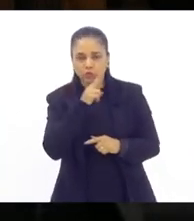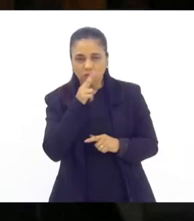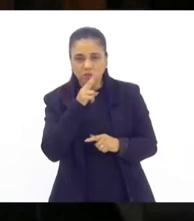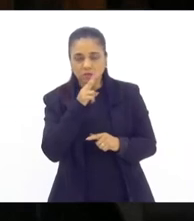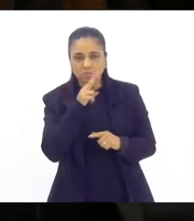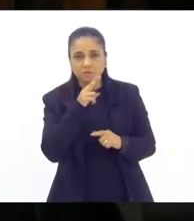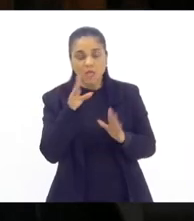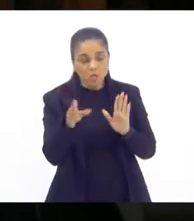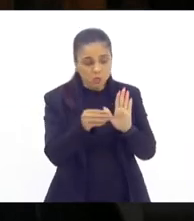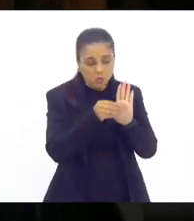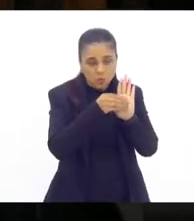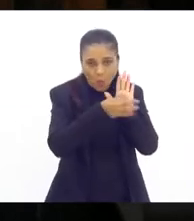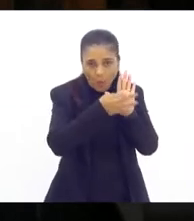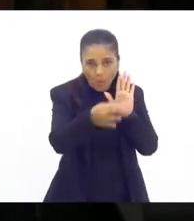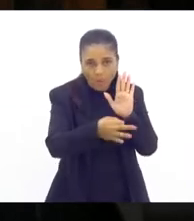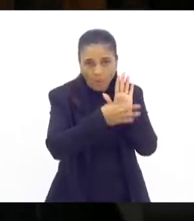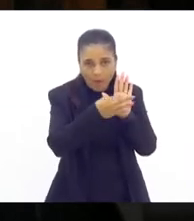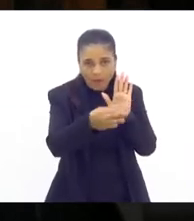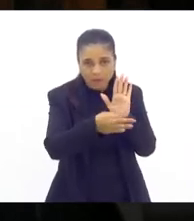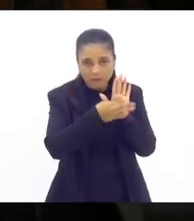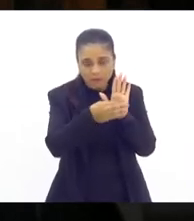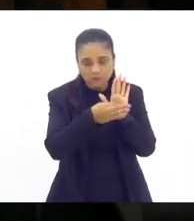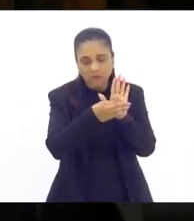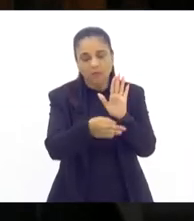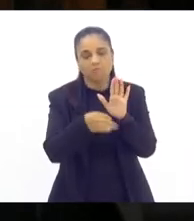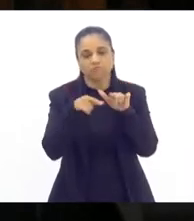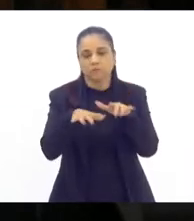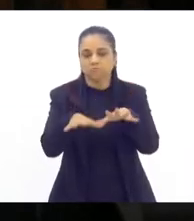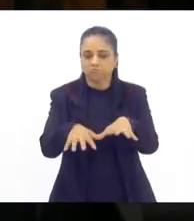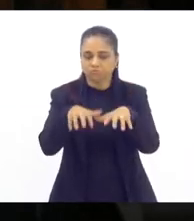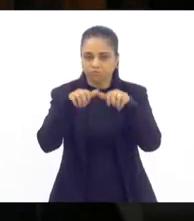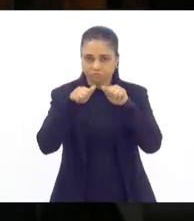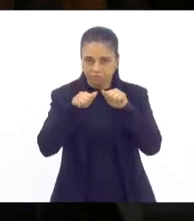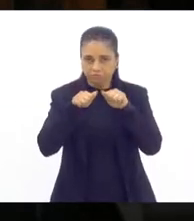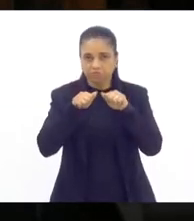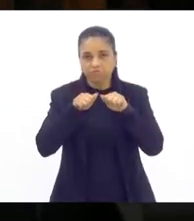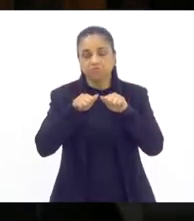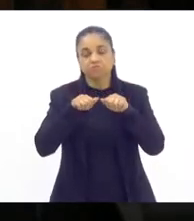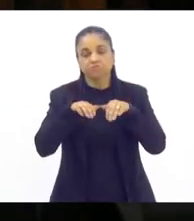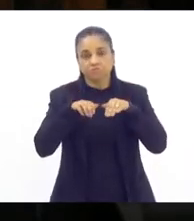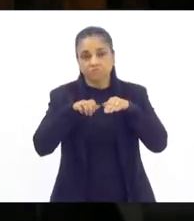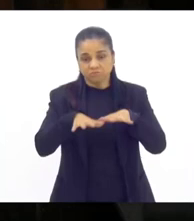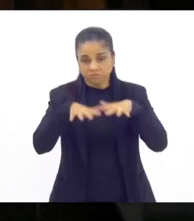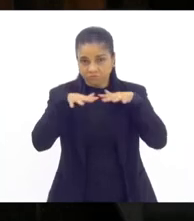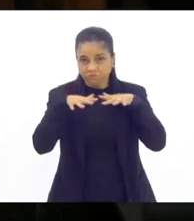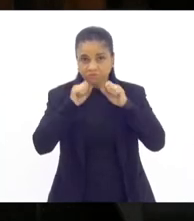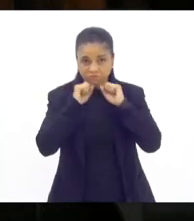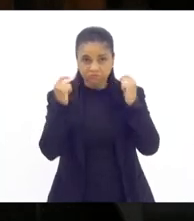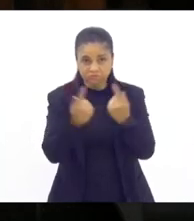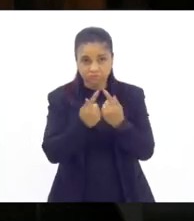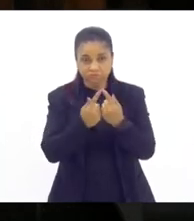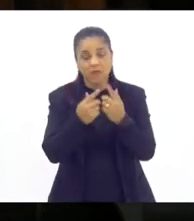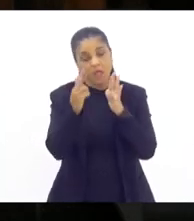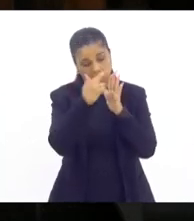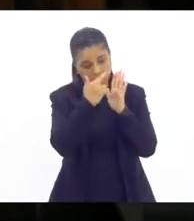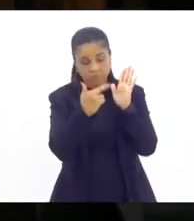colhidos em plenário. É regimental. Se é regimental, é direito.